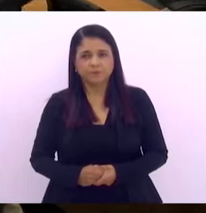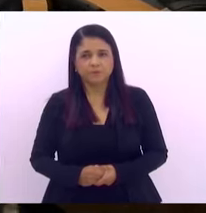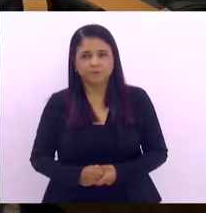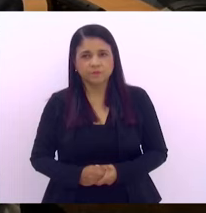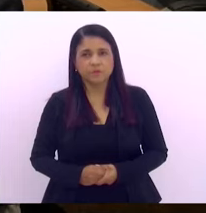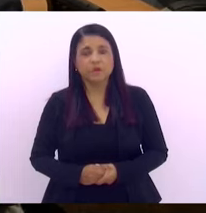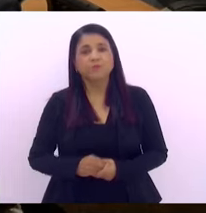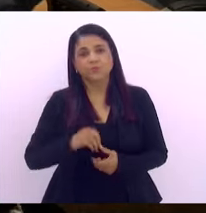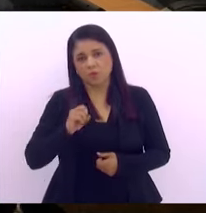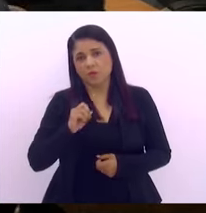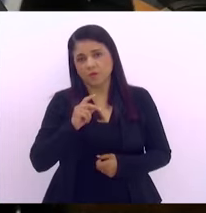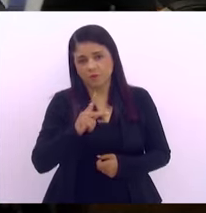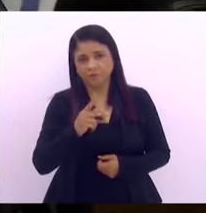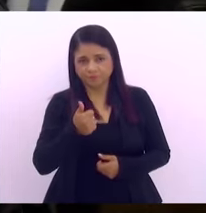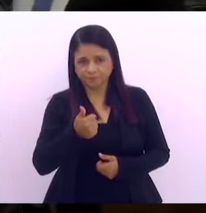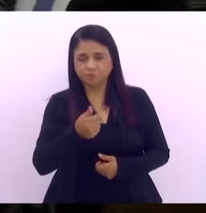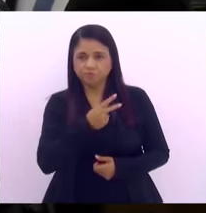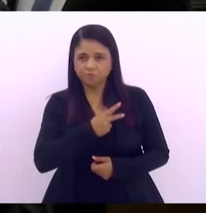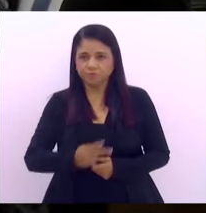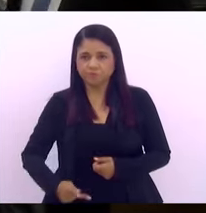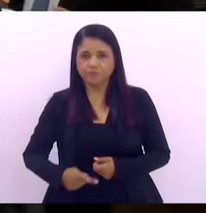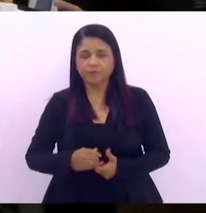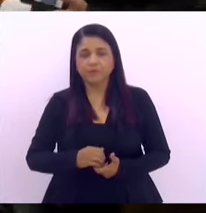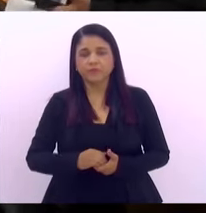Ok, senhora presidente.